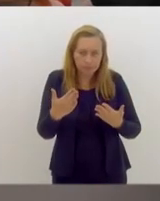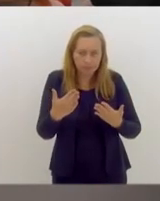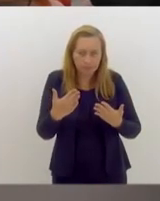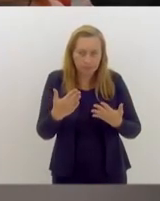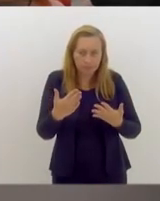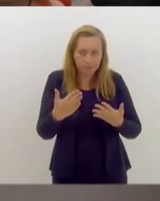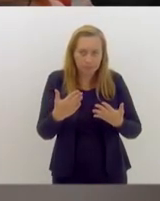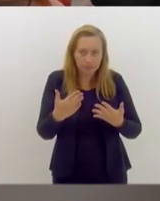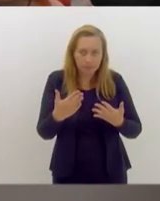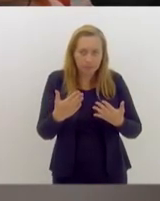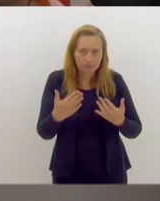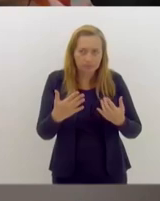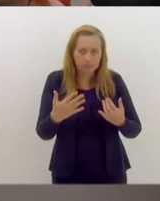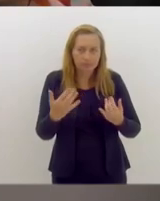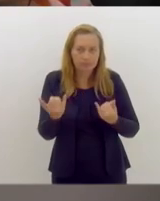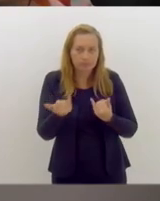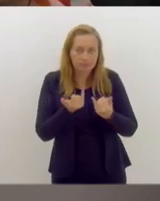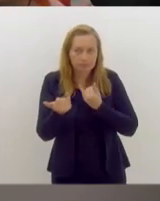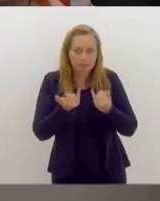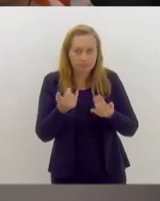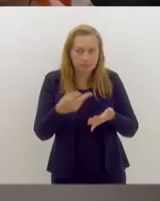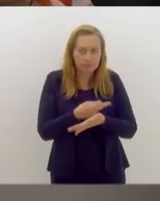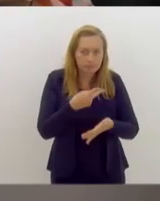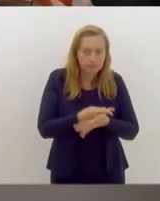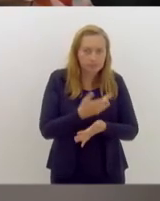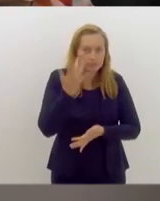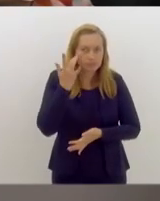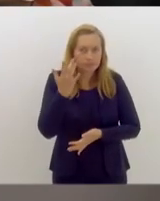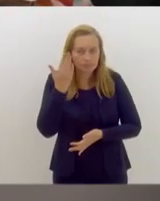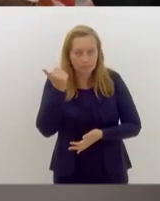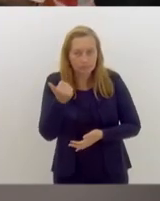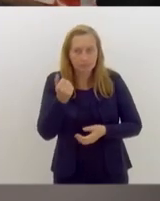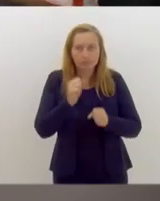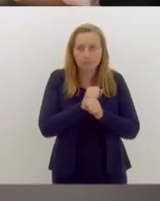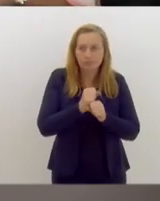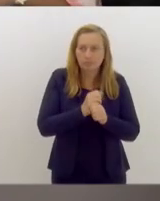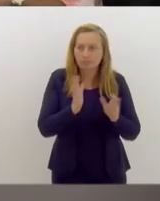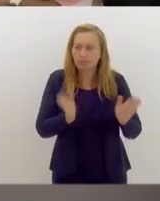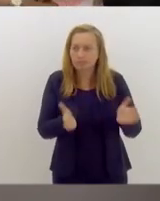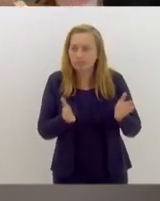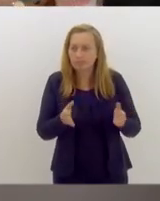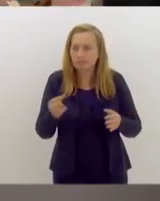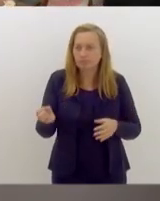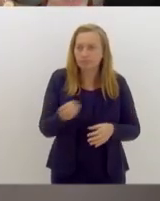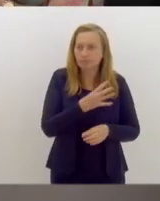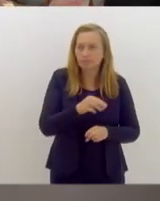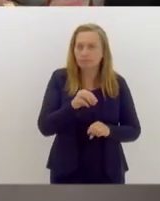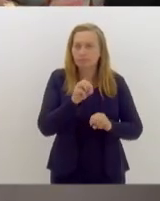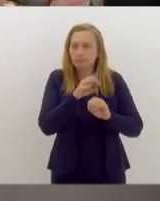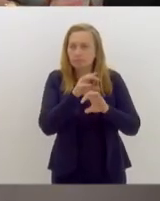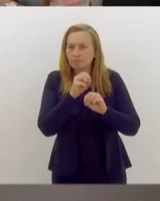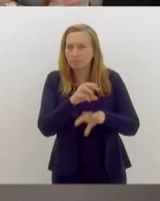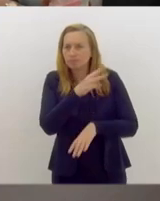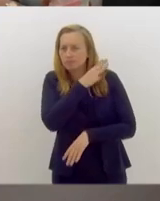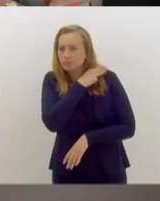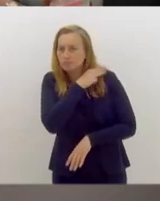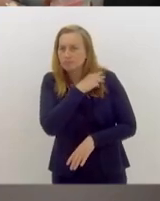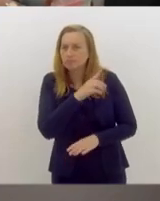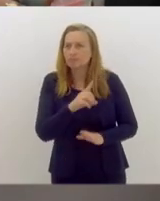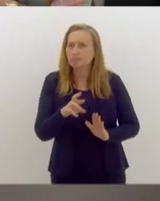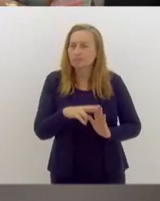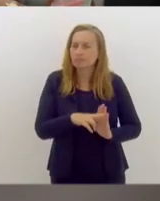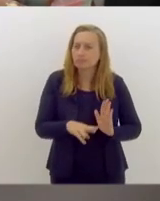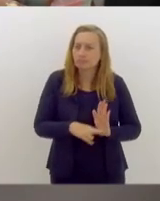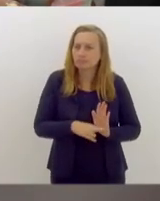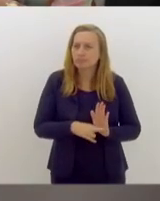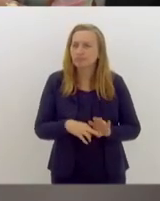dados desatualizados, né? A gente sabe que aconteceu esse ano, aqui, antes de entrar no âmbito do novo ensino médio, uma das diretrizes previstas no